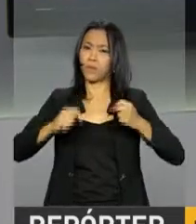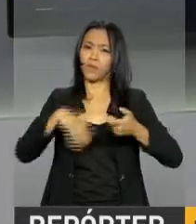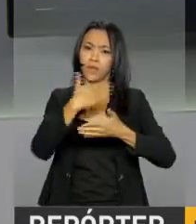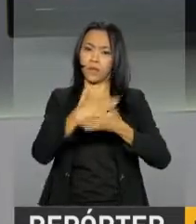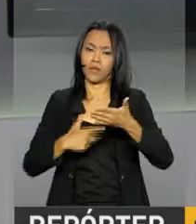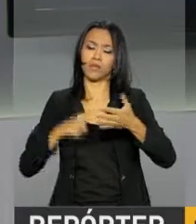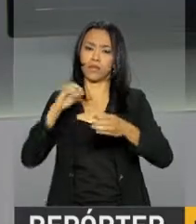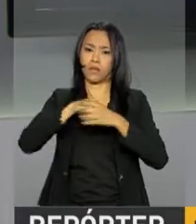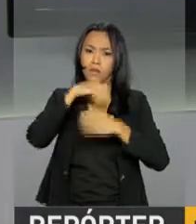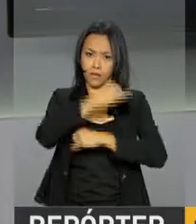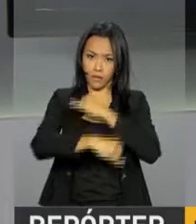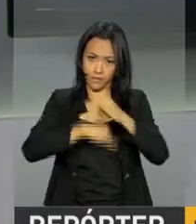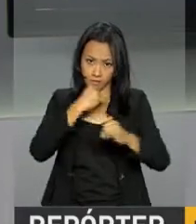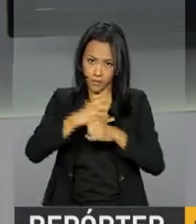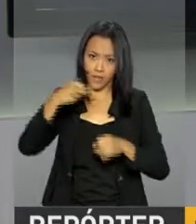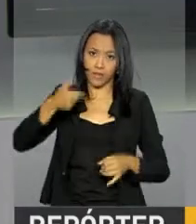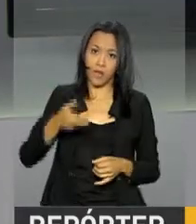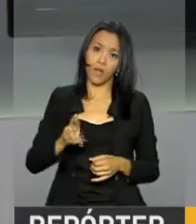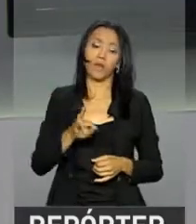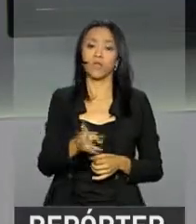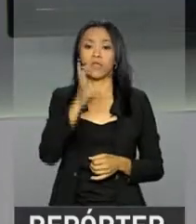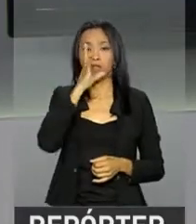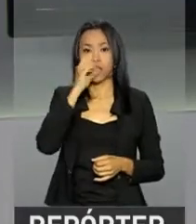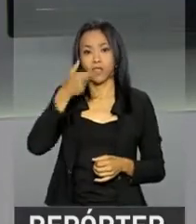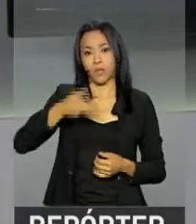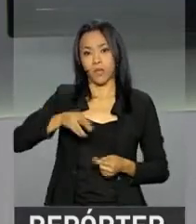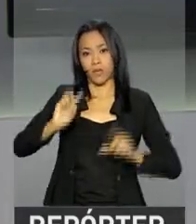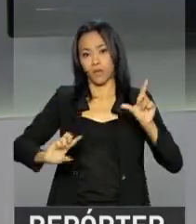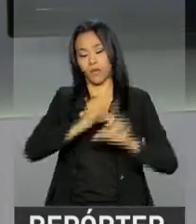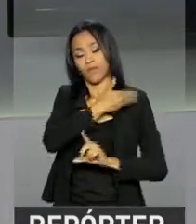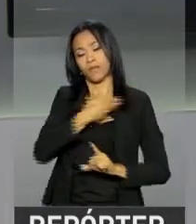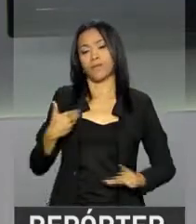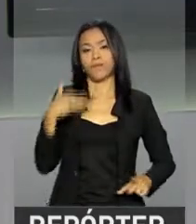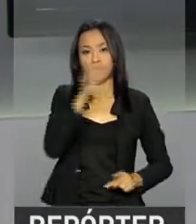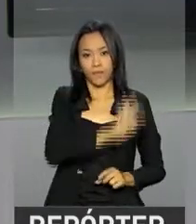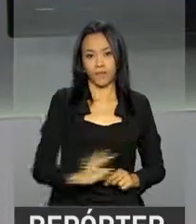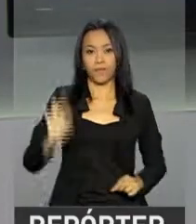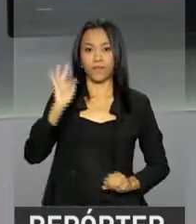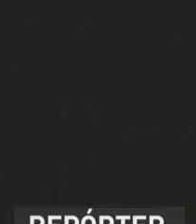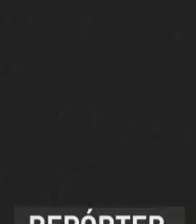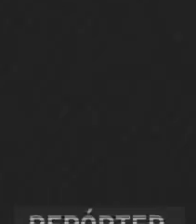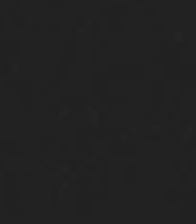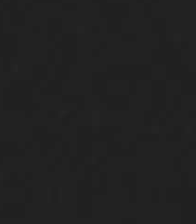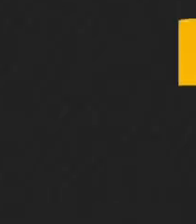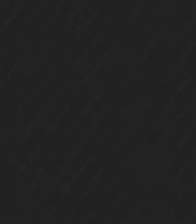está na página da nbr na internet continue na nbr a tv do governo federal